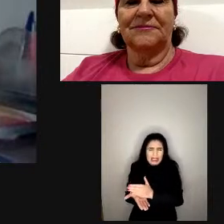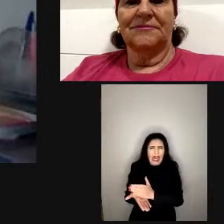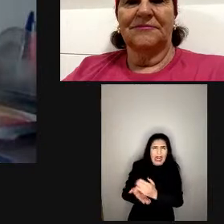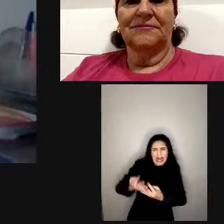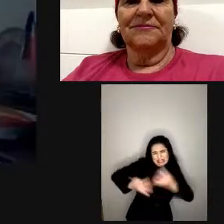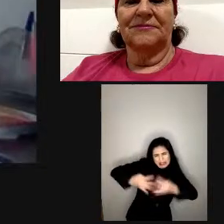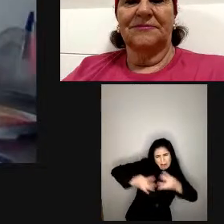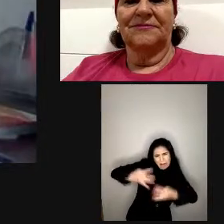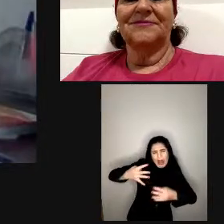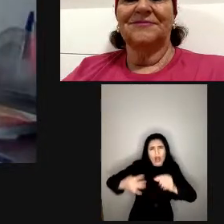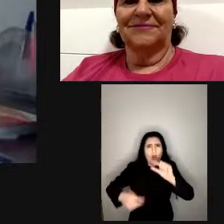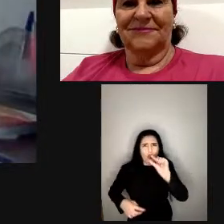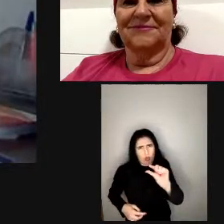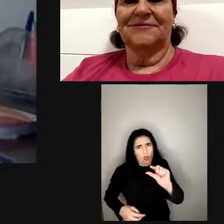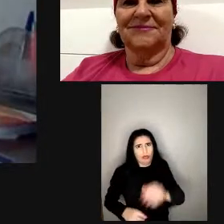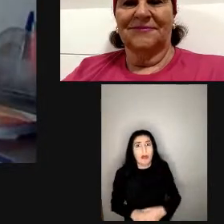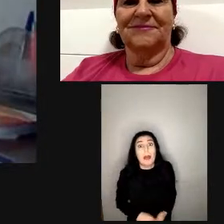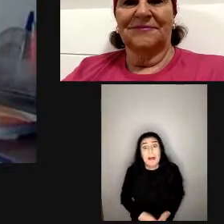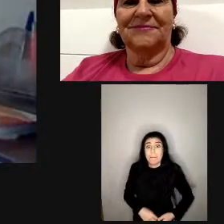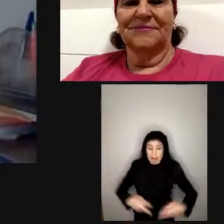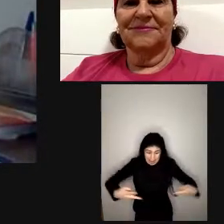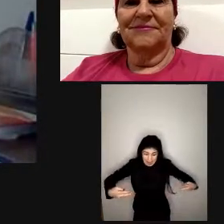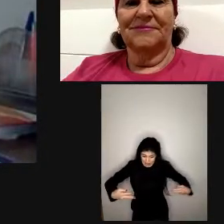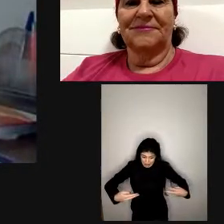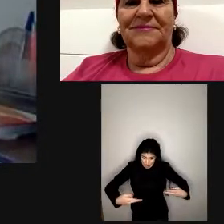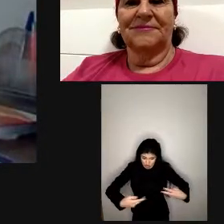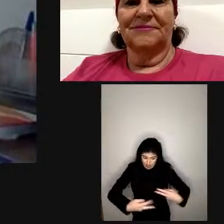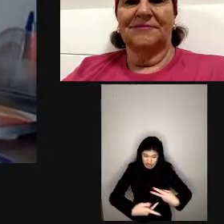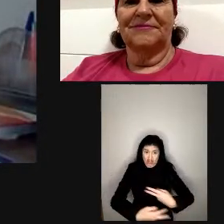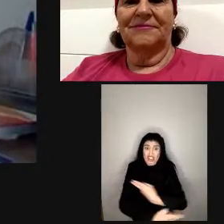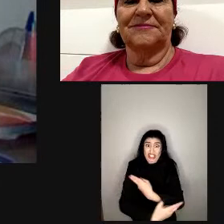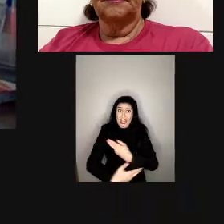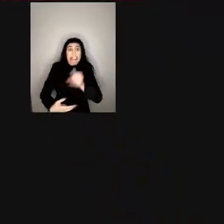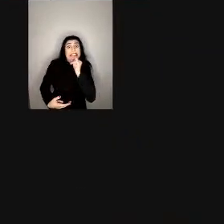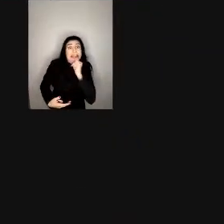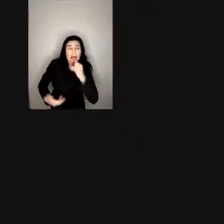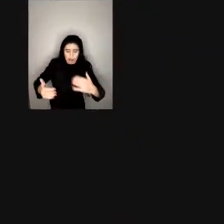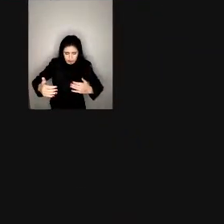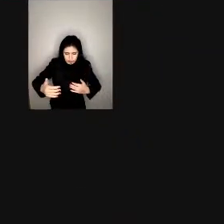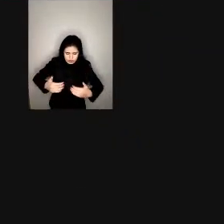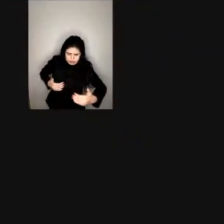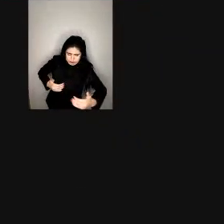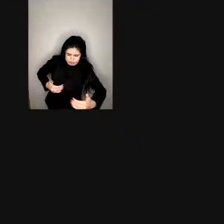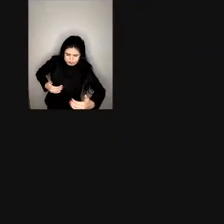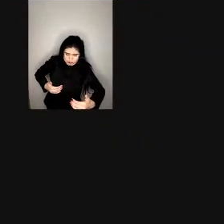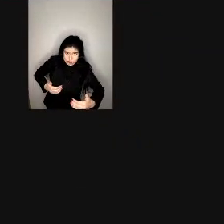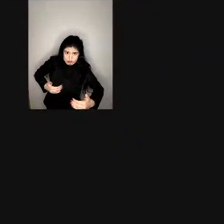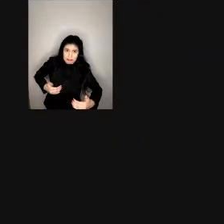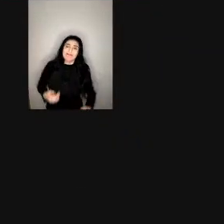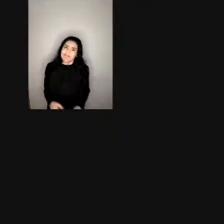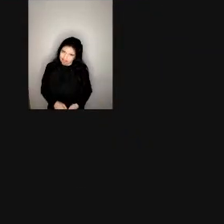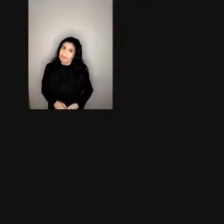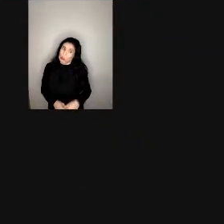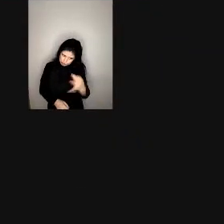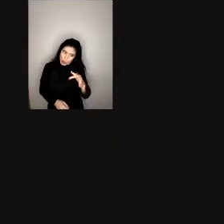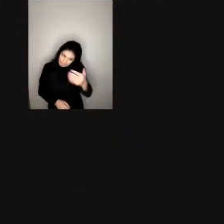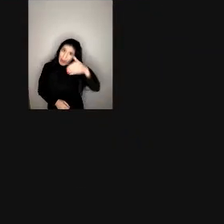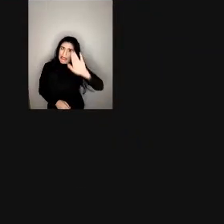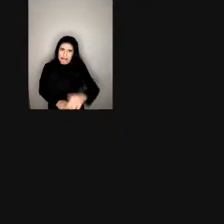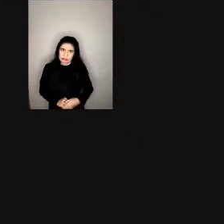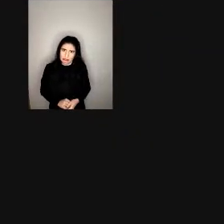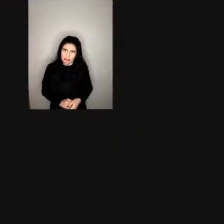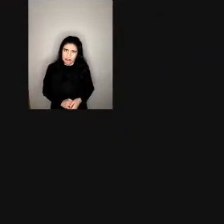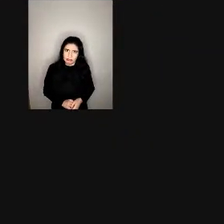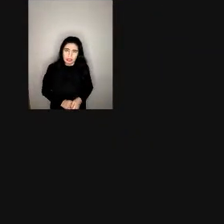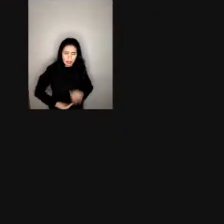isso é mais dolorido. Né? Então, é isso, gente. Tenham a saúde como o principal